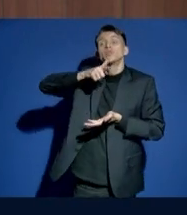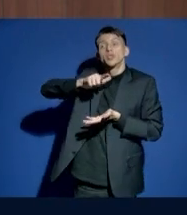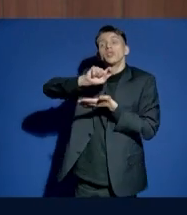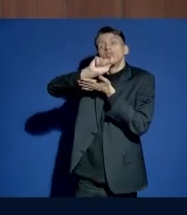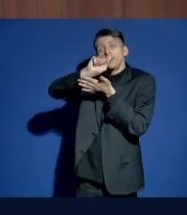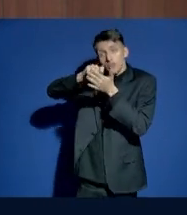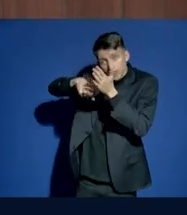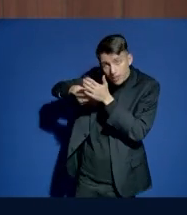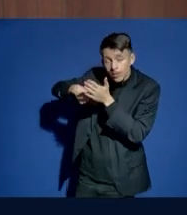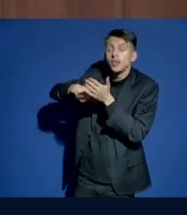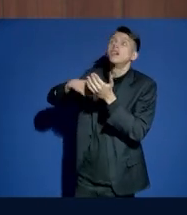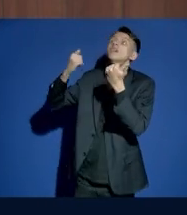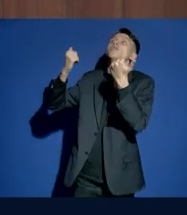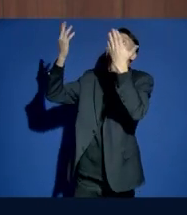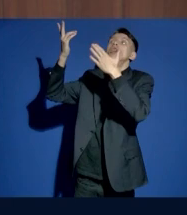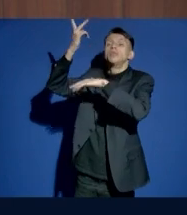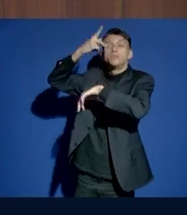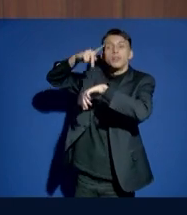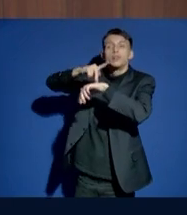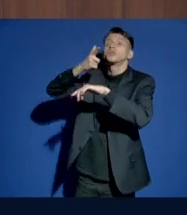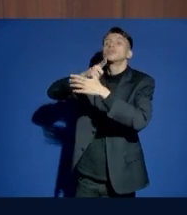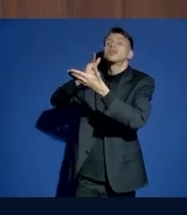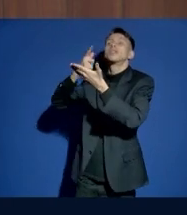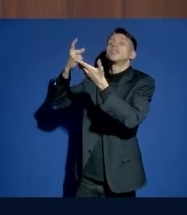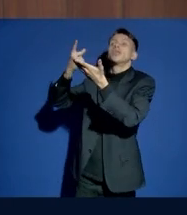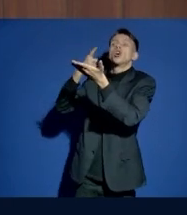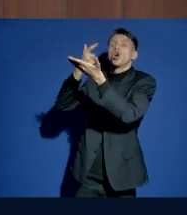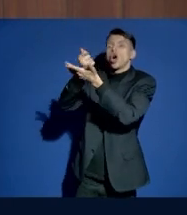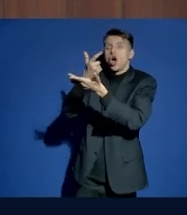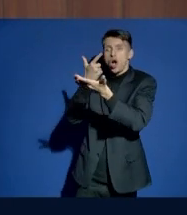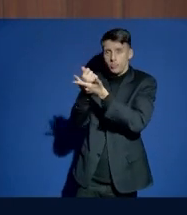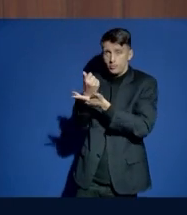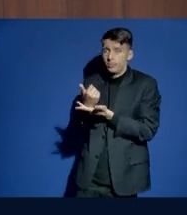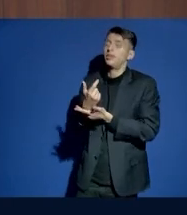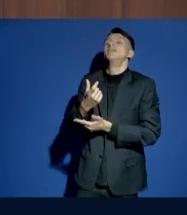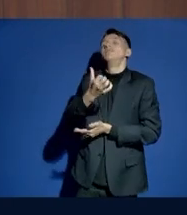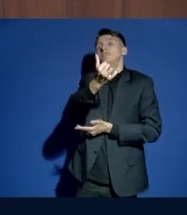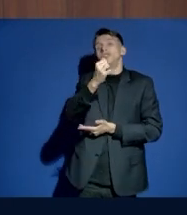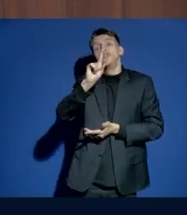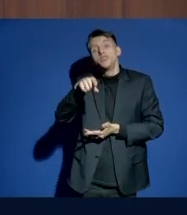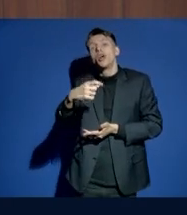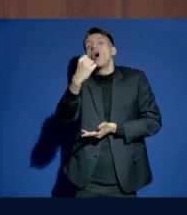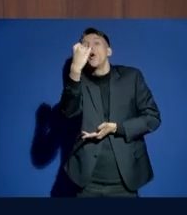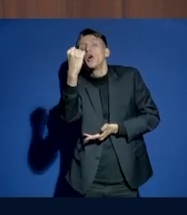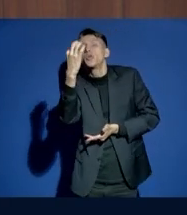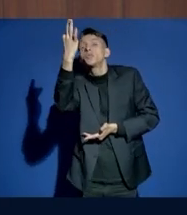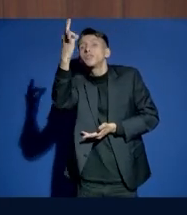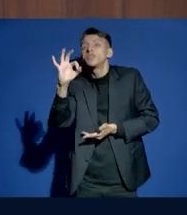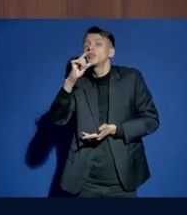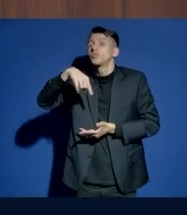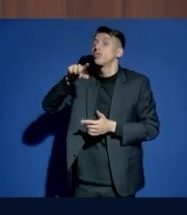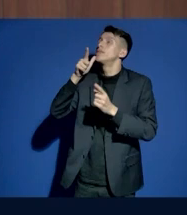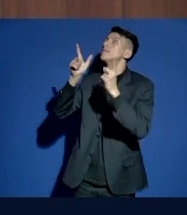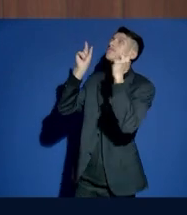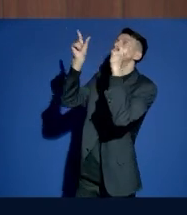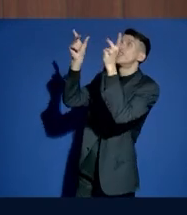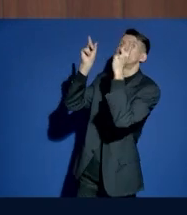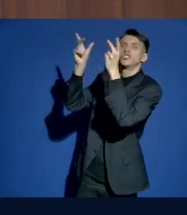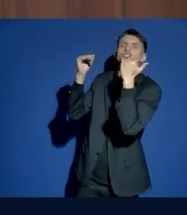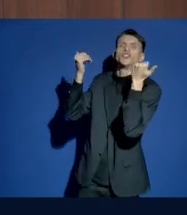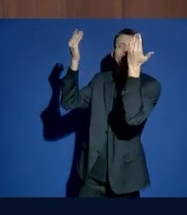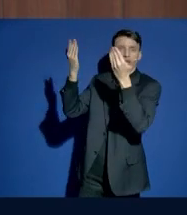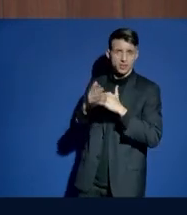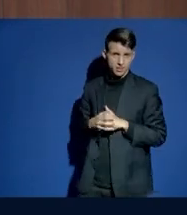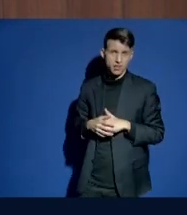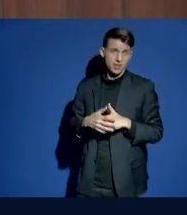acordos hoje internacionais com 6,8% que nós exportamos só o